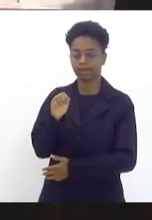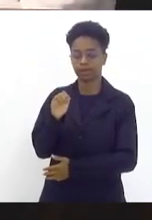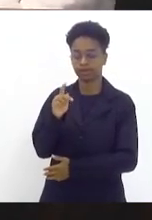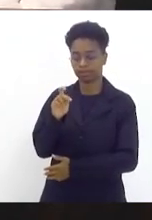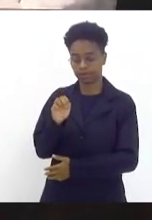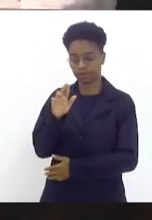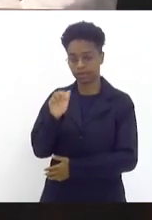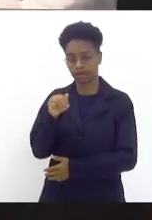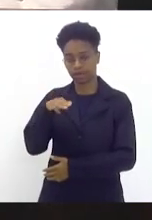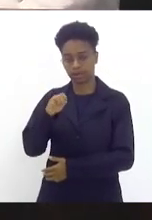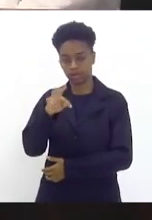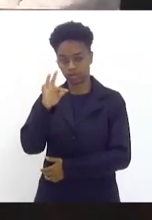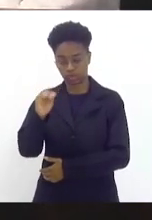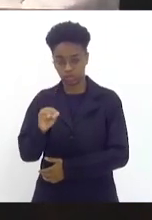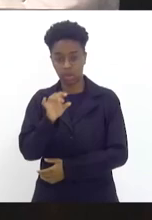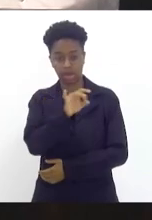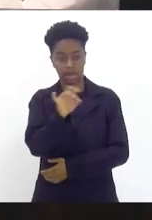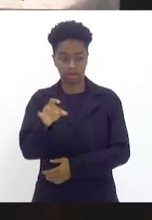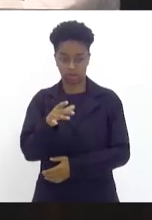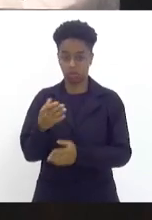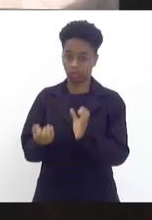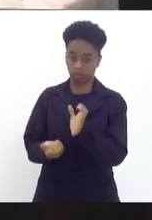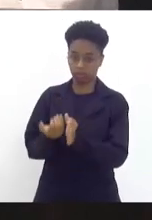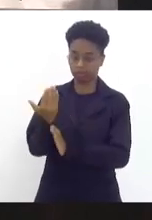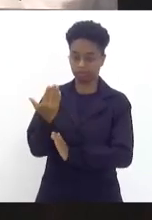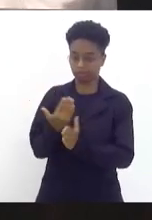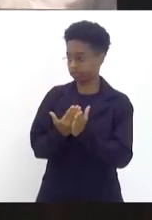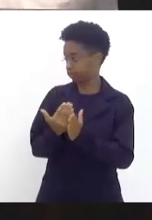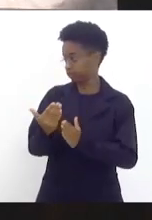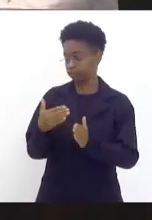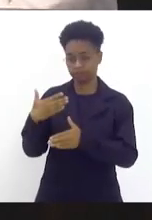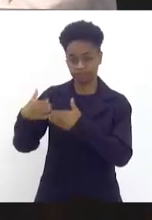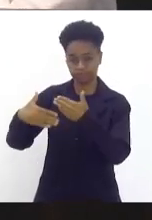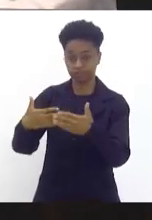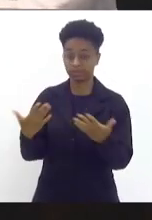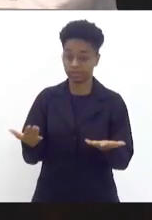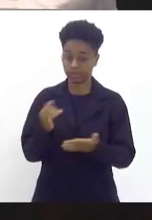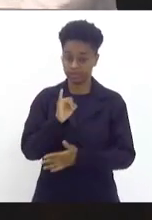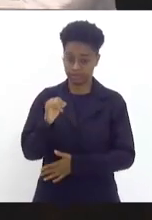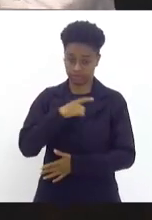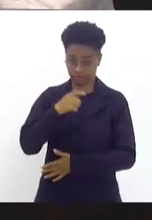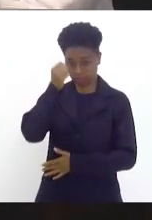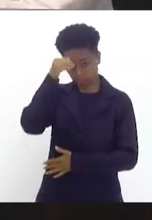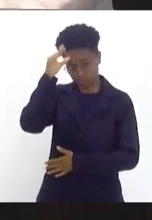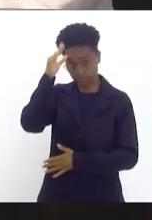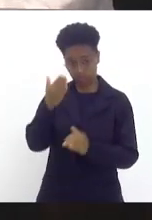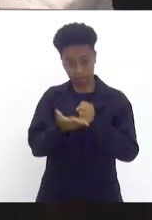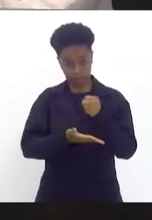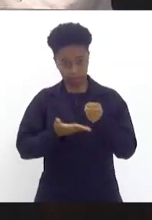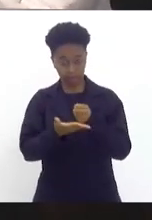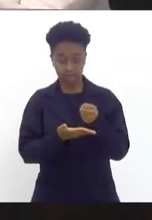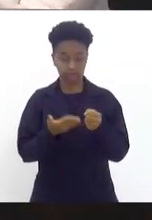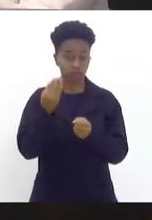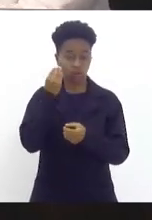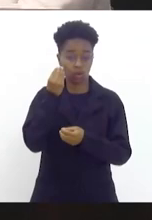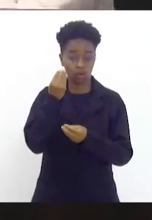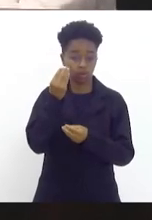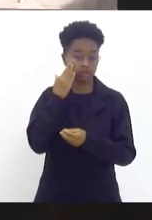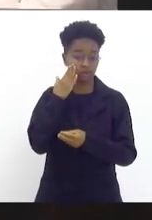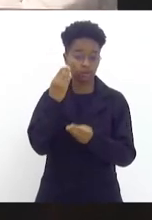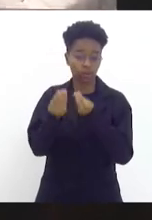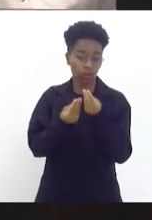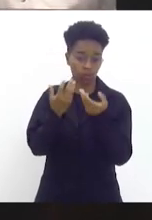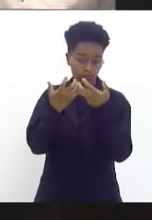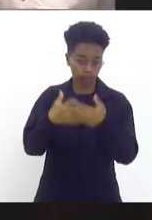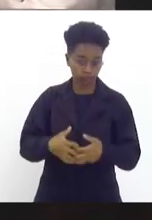humano, vai ser formada. Então, se a gente tem pelo menos o conhecimento dessa base, como ele funciona, eu